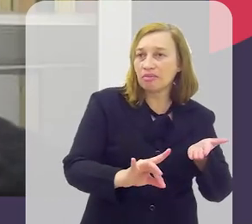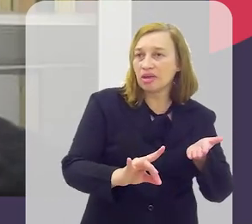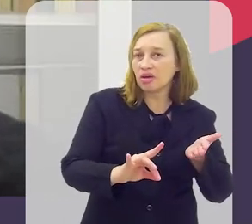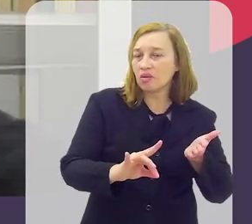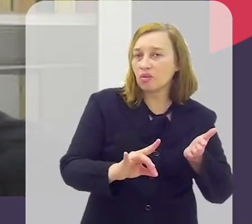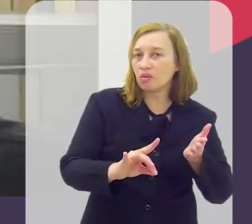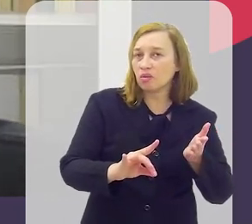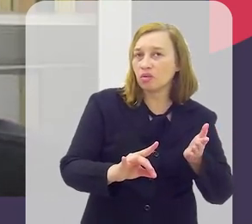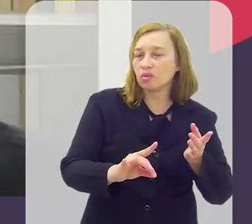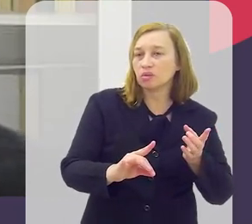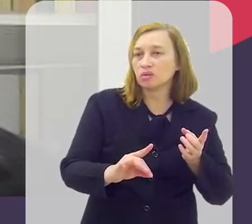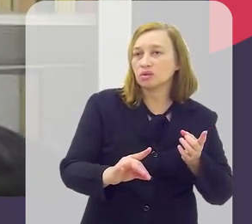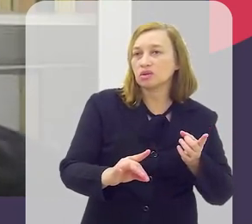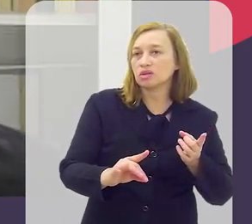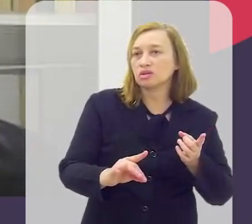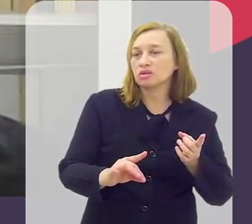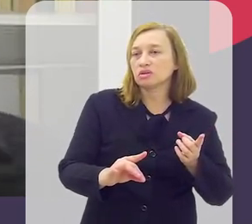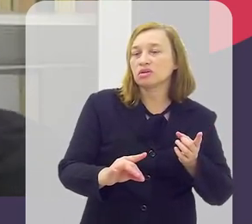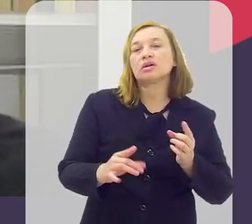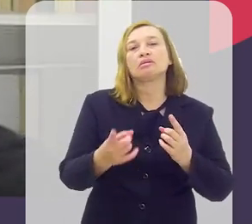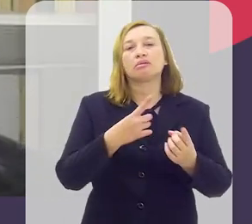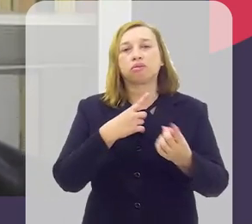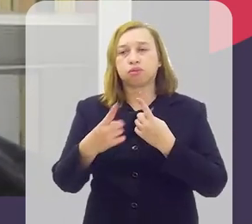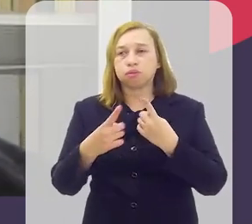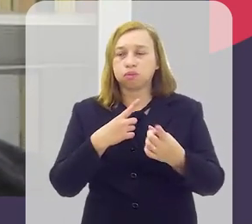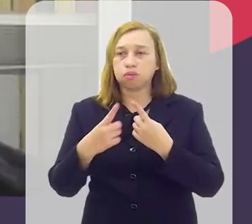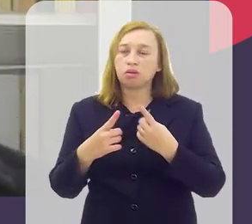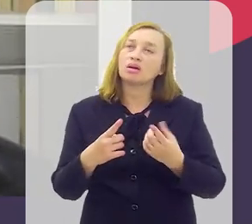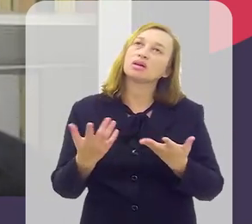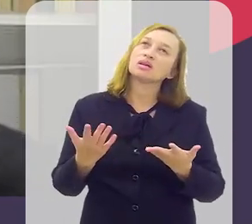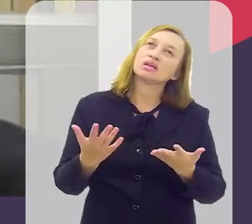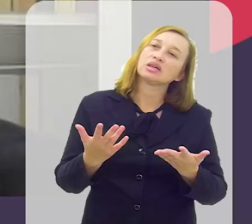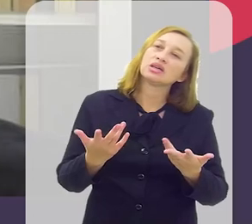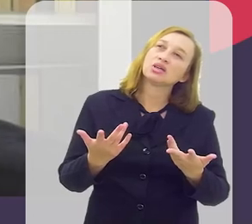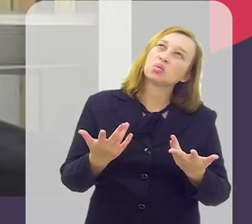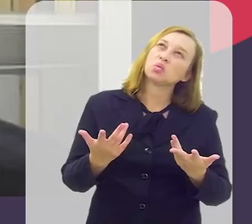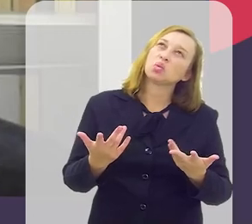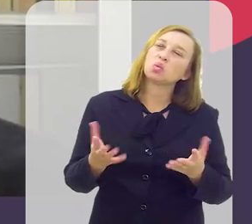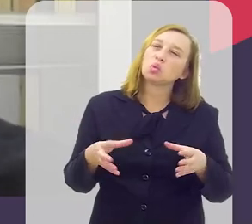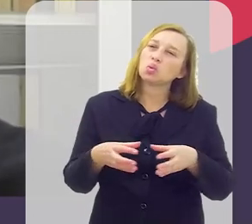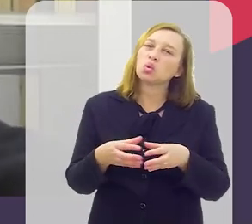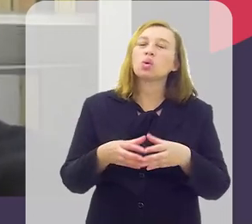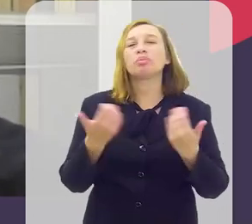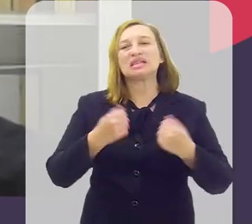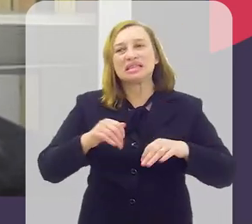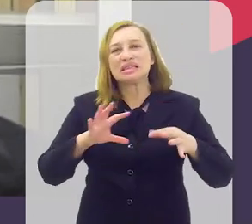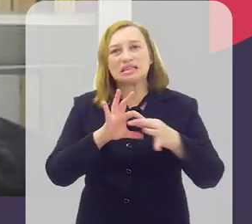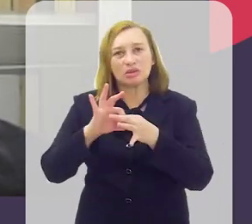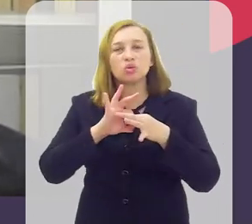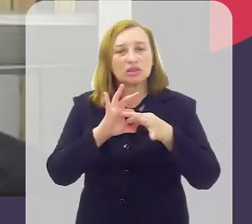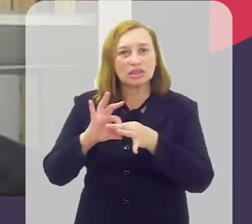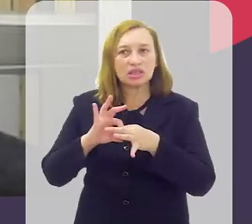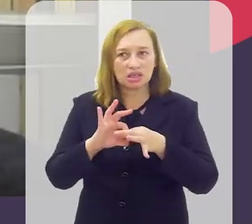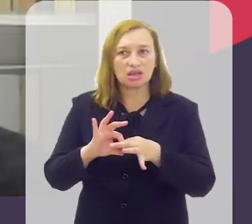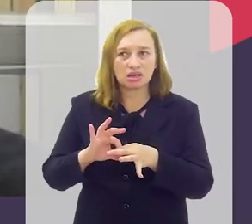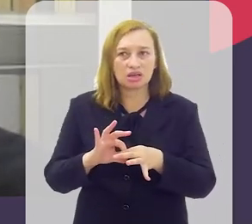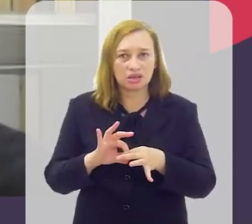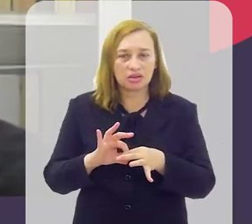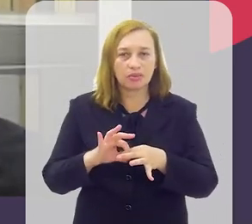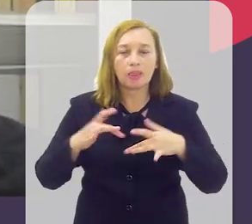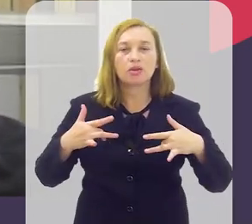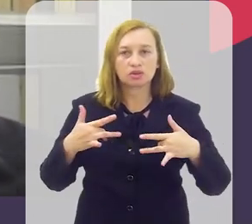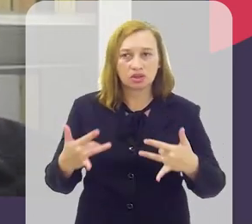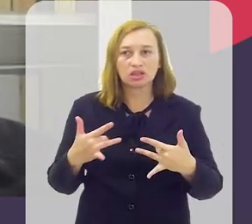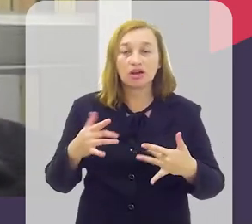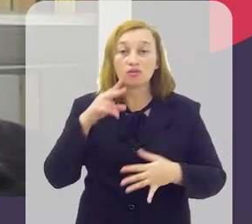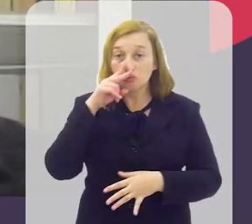Claro que coisas que ainda existem hoje, né, certas continuidades aí. Mas uma categoria que precisou se unir e ter laços